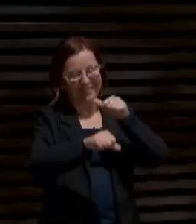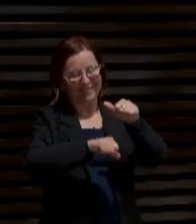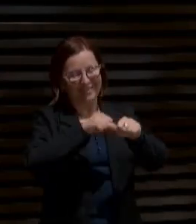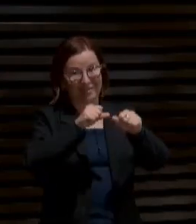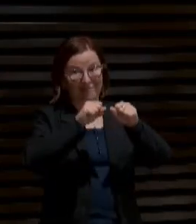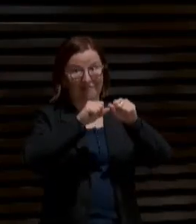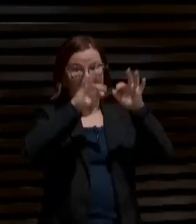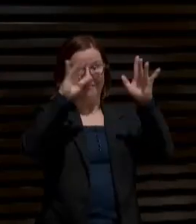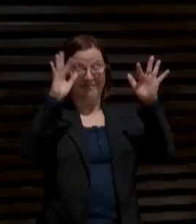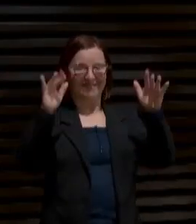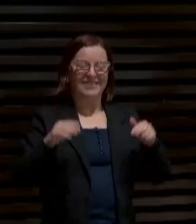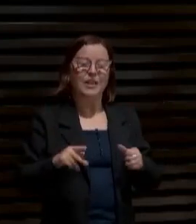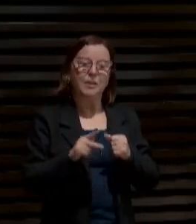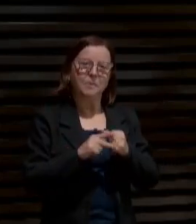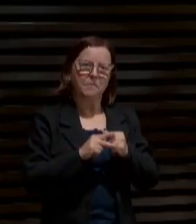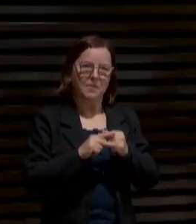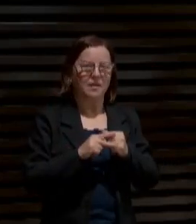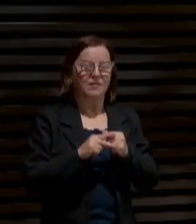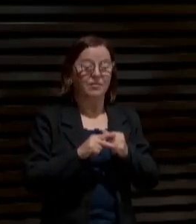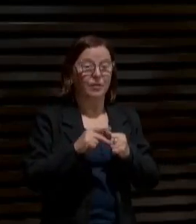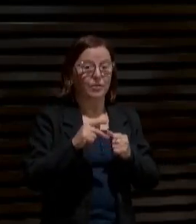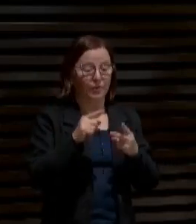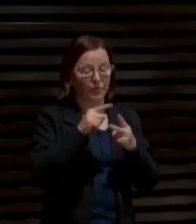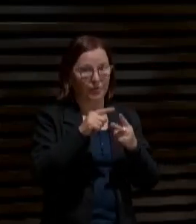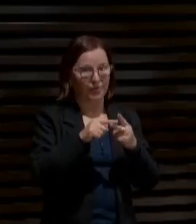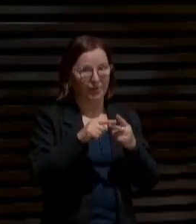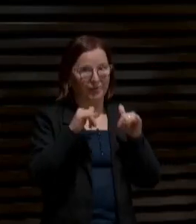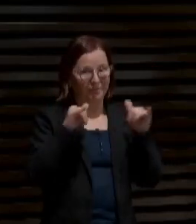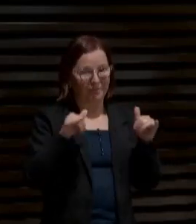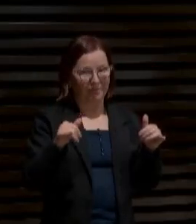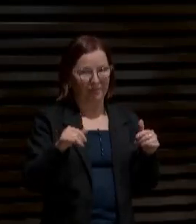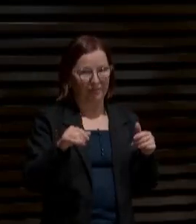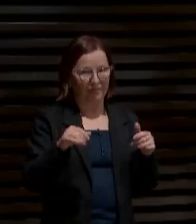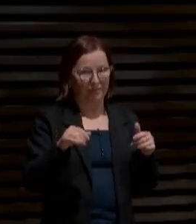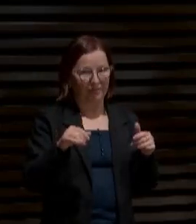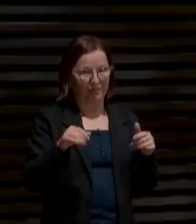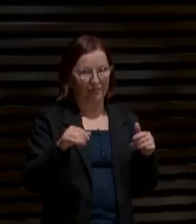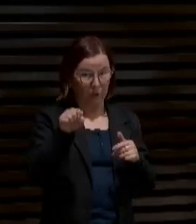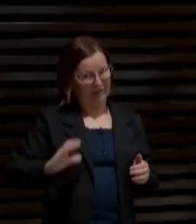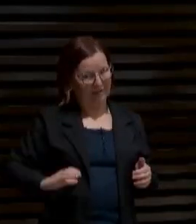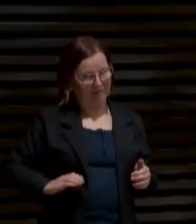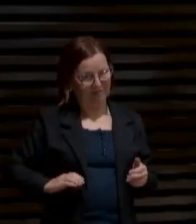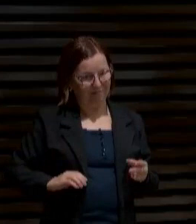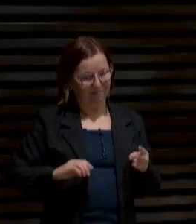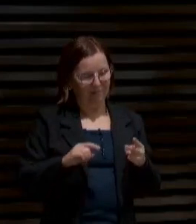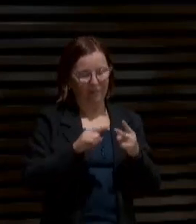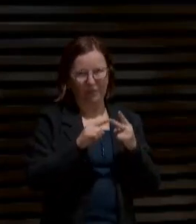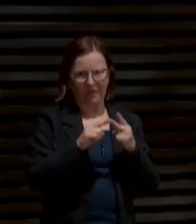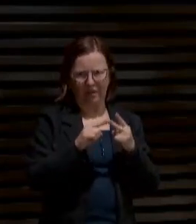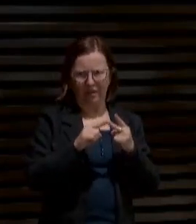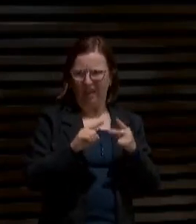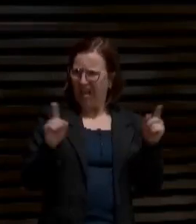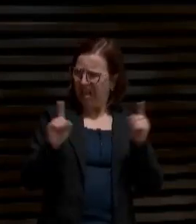o Pedro fez duas declarações tu és o cristo mas depois ele fez um aqui não de